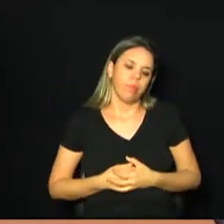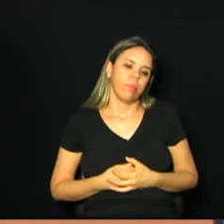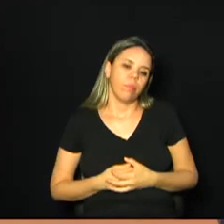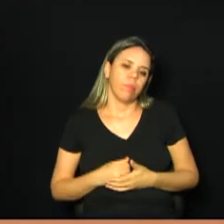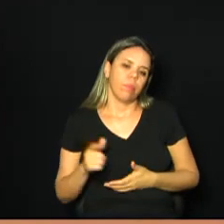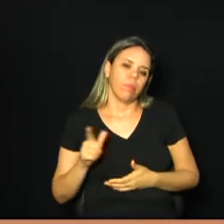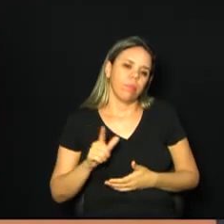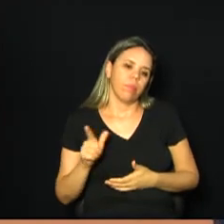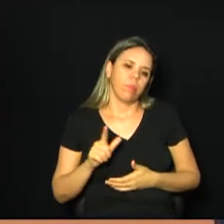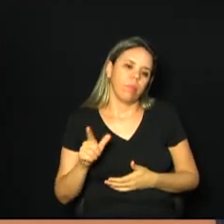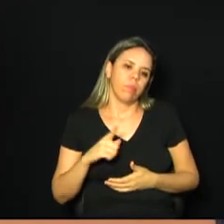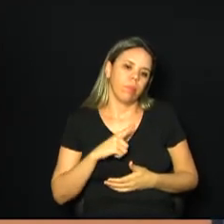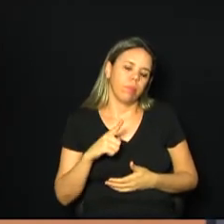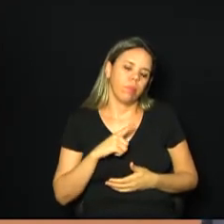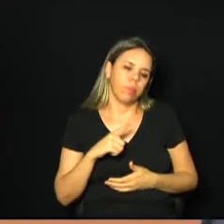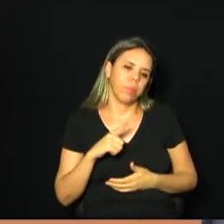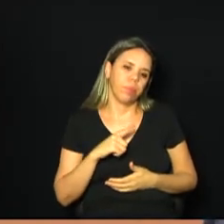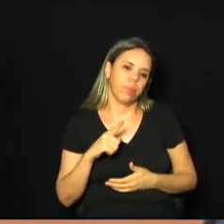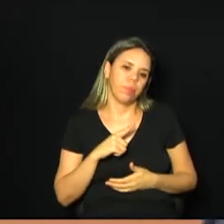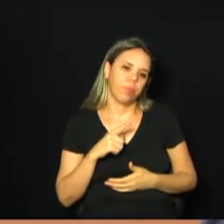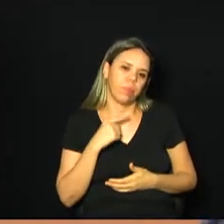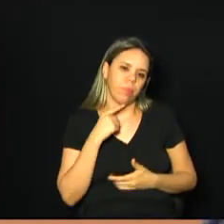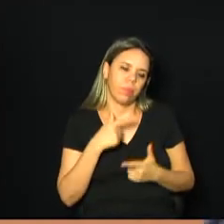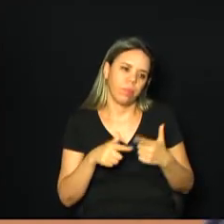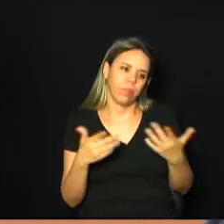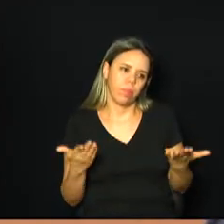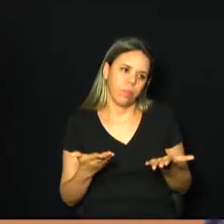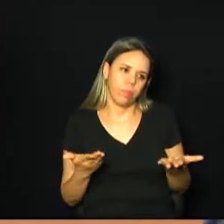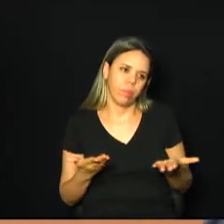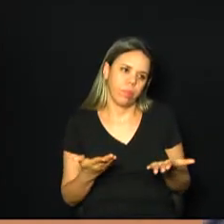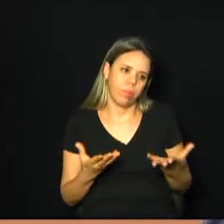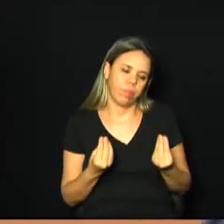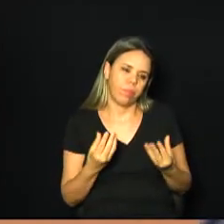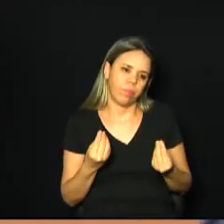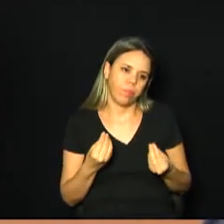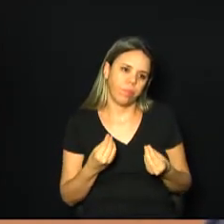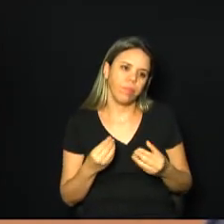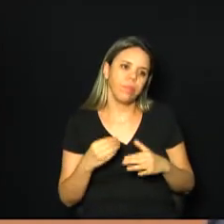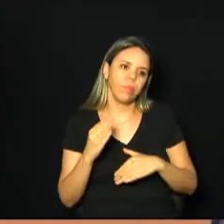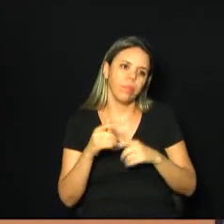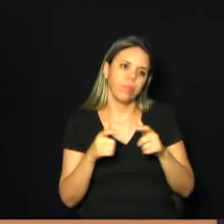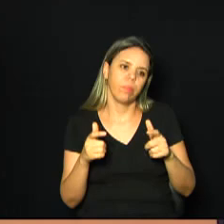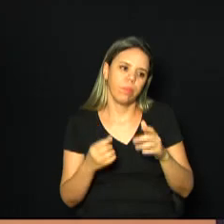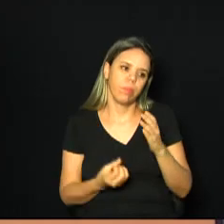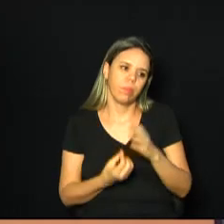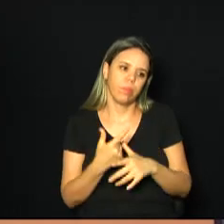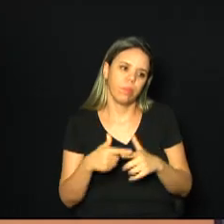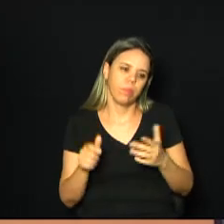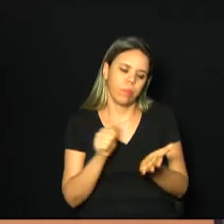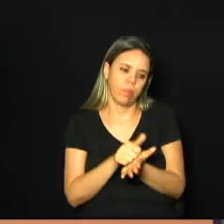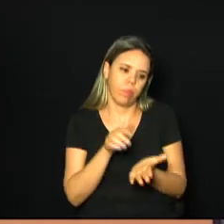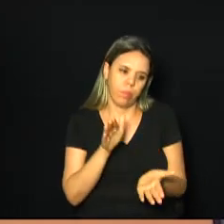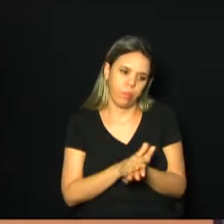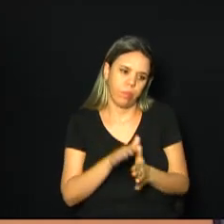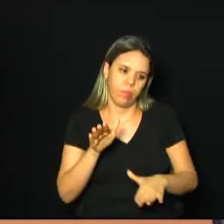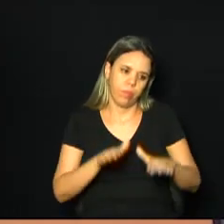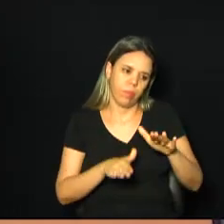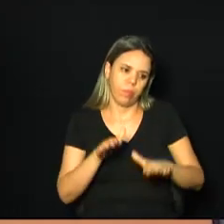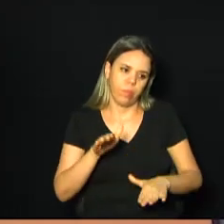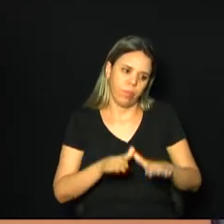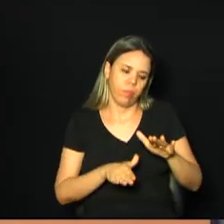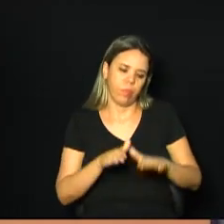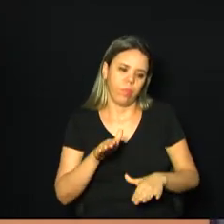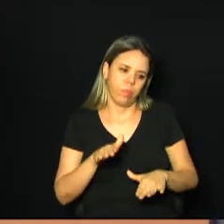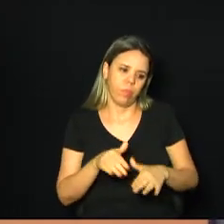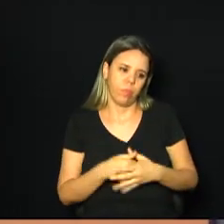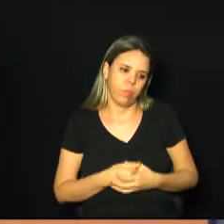que nós temos essas questões e hoje ela já muitos prevalece, né? Mas a multa é determinada